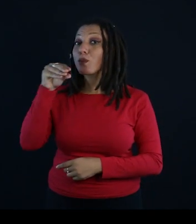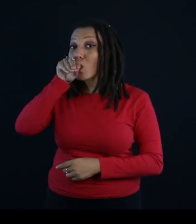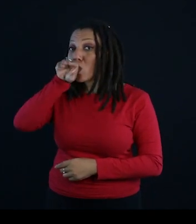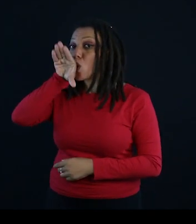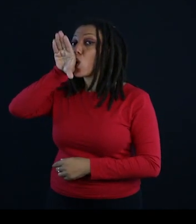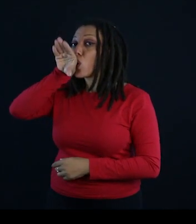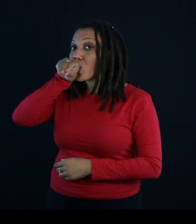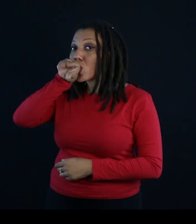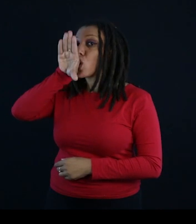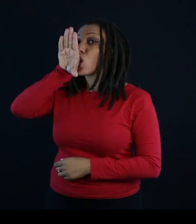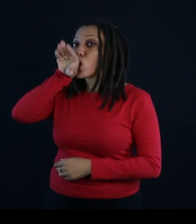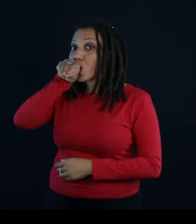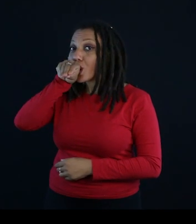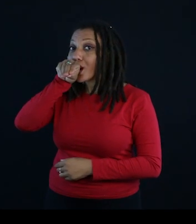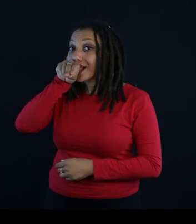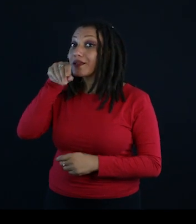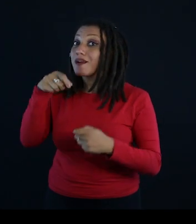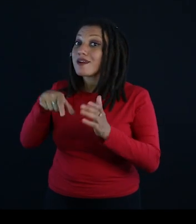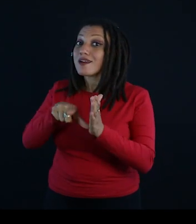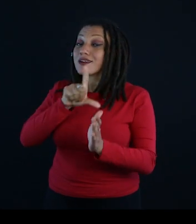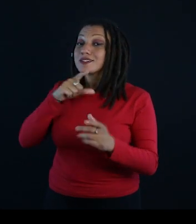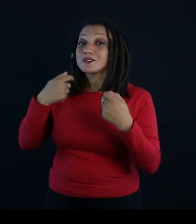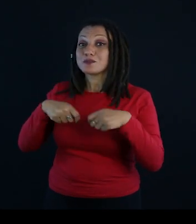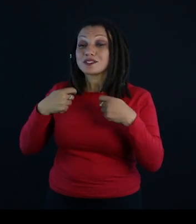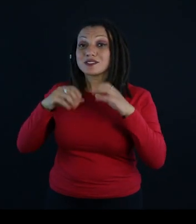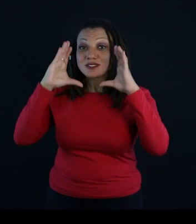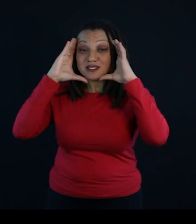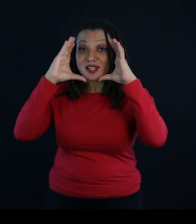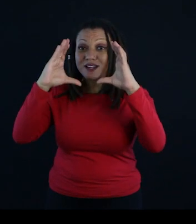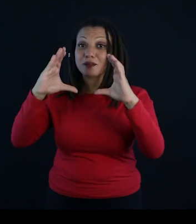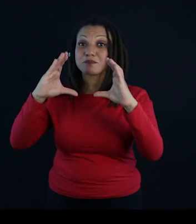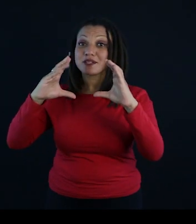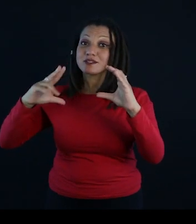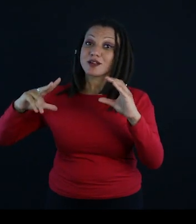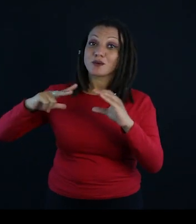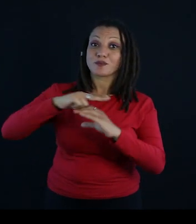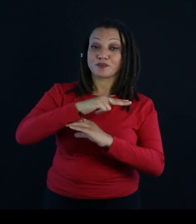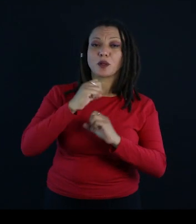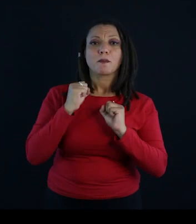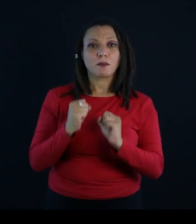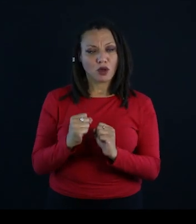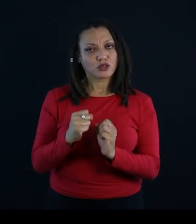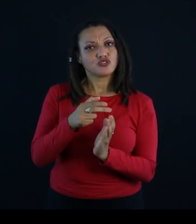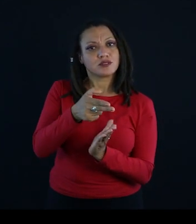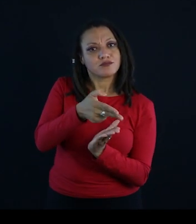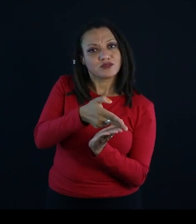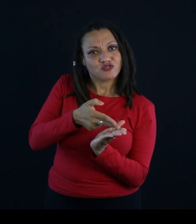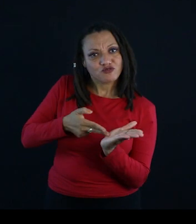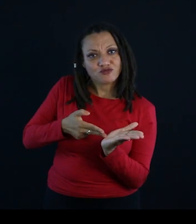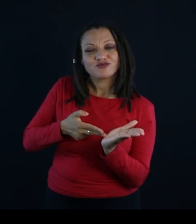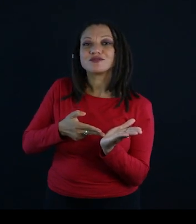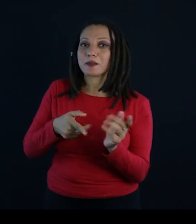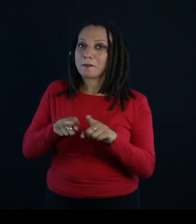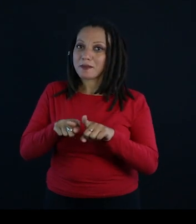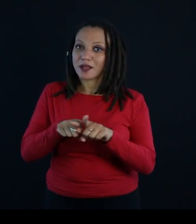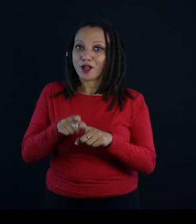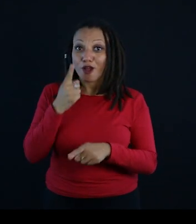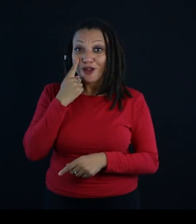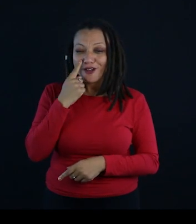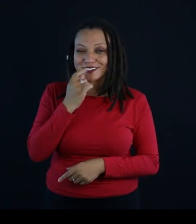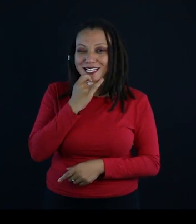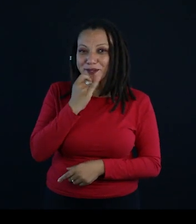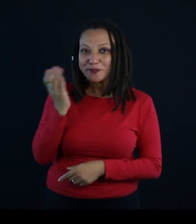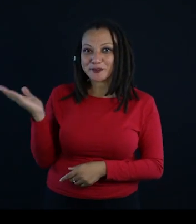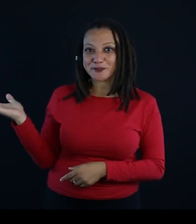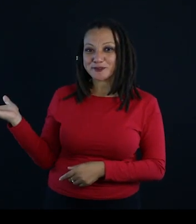abrir a boca. E isso você pode fazer ou com a tesoura ou com estilete, assim, ó. De atravessado, tá? Vou